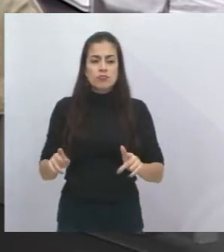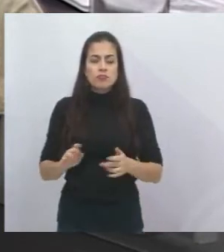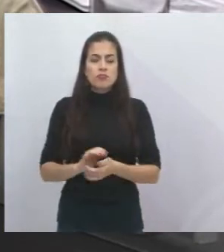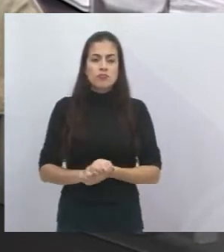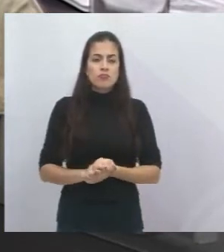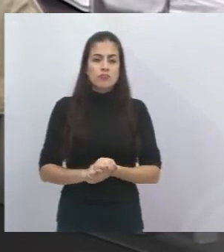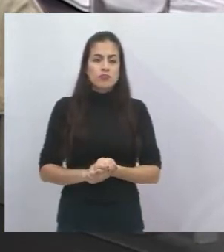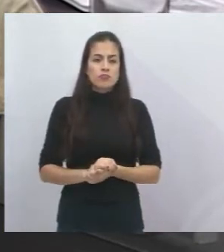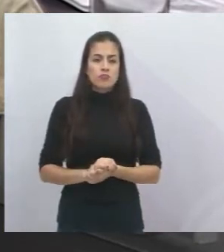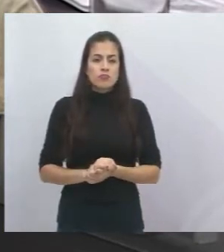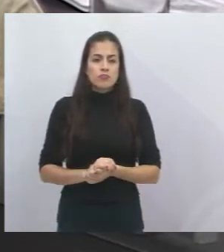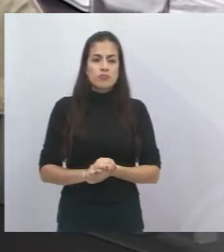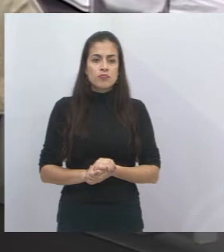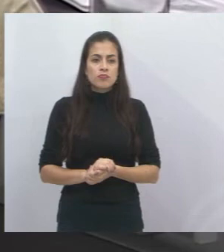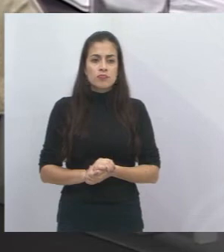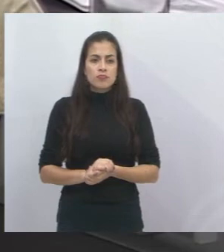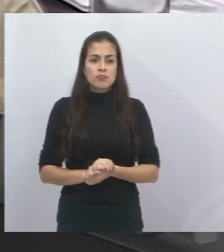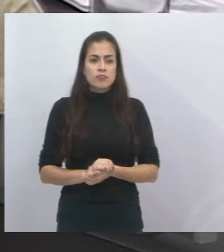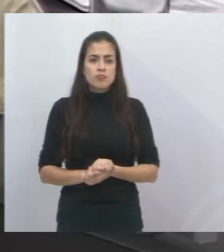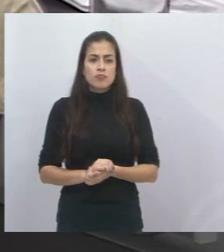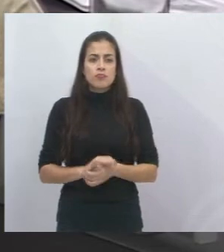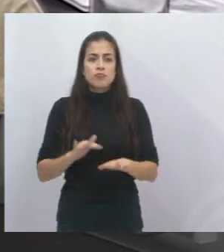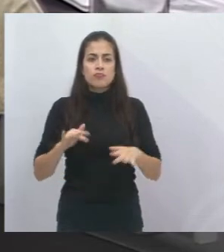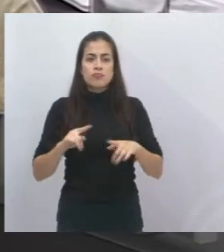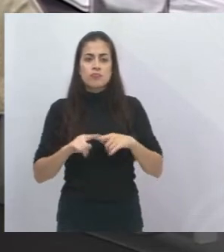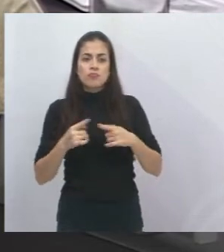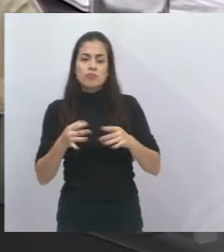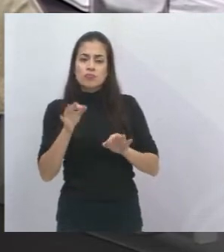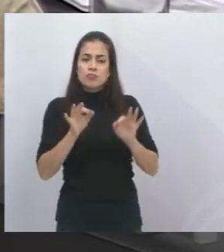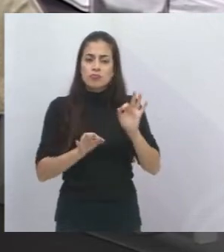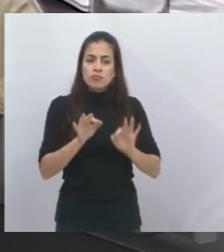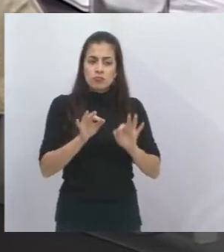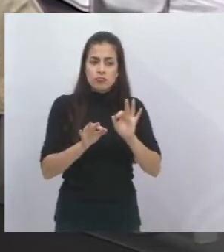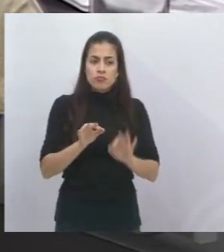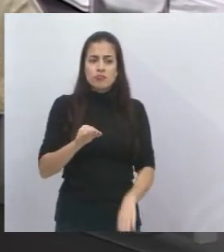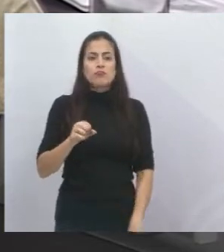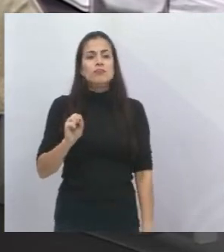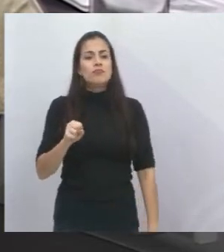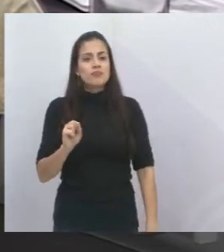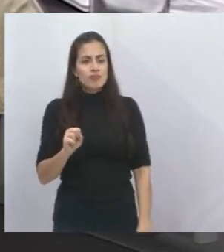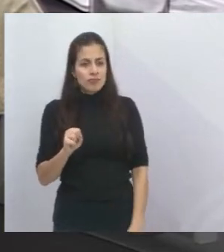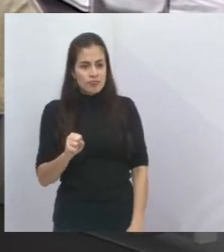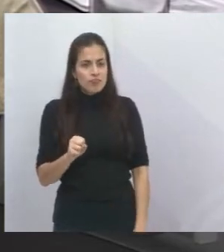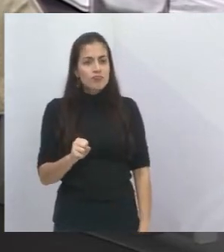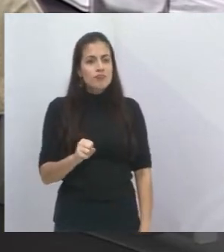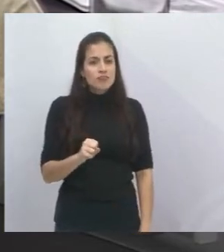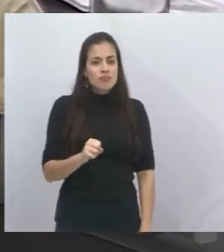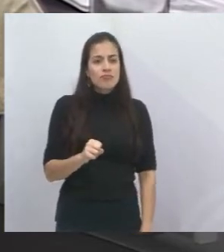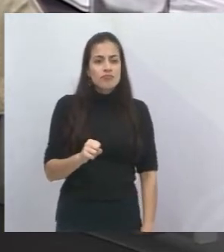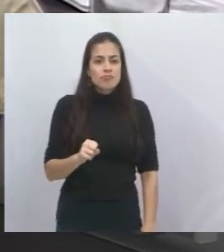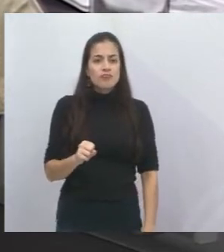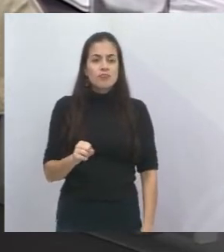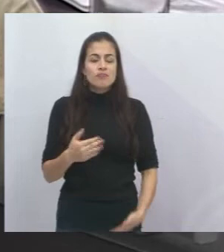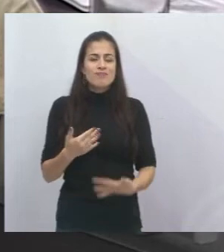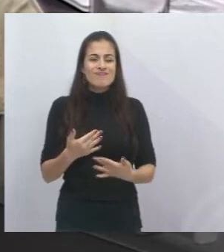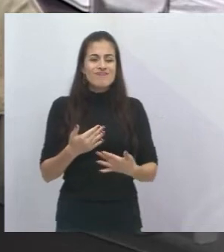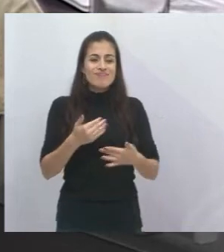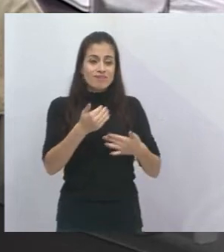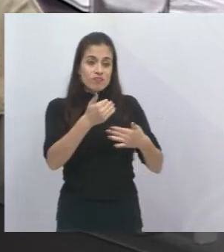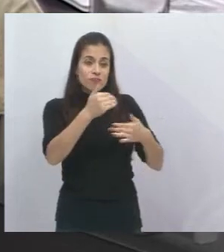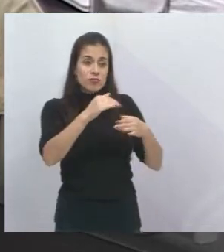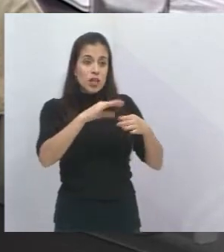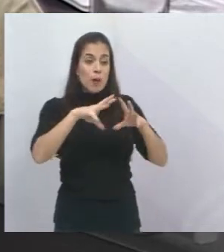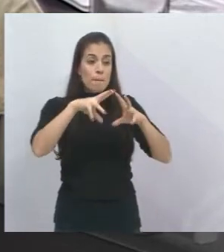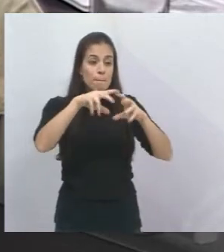Então não foi assim 14%. Mas isso justifica, gente, é dolorido 14%, né, do salário integral,